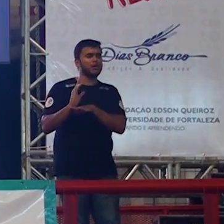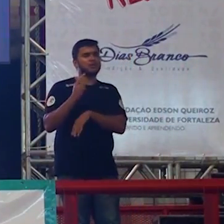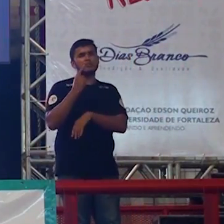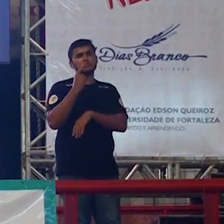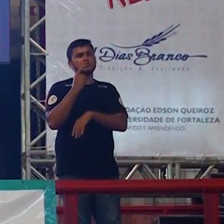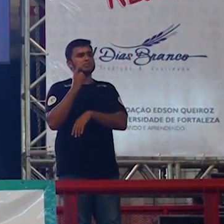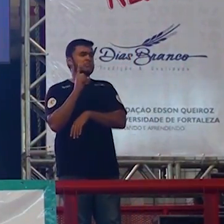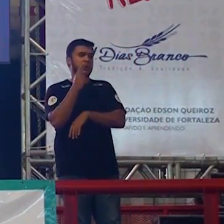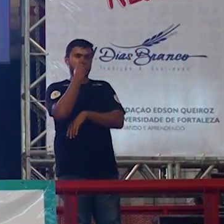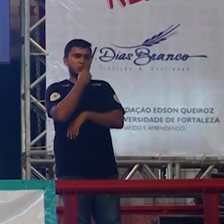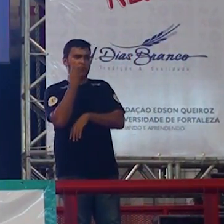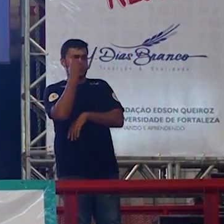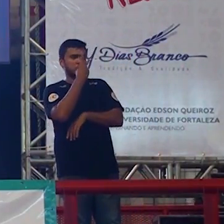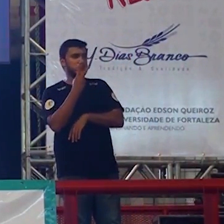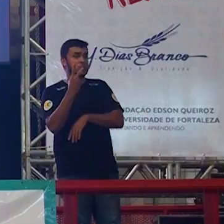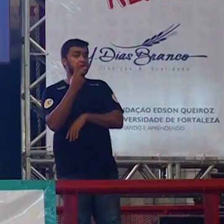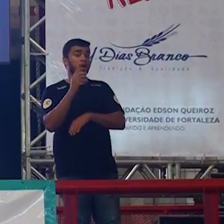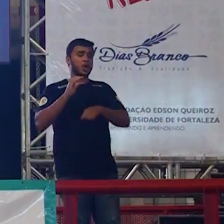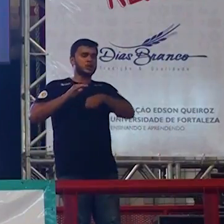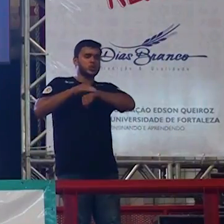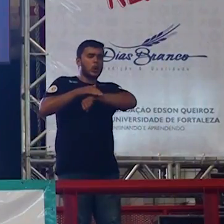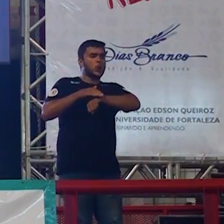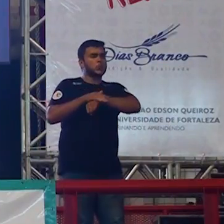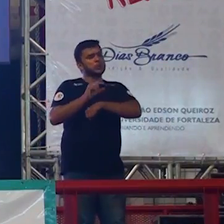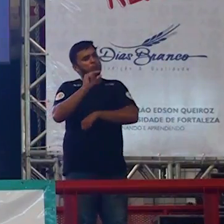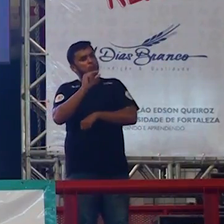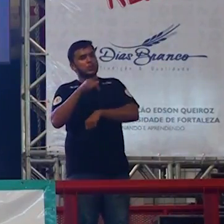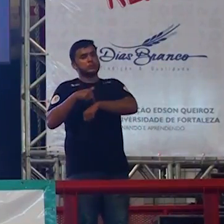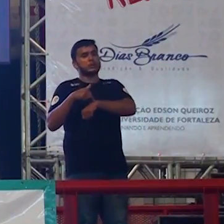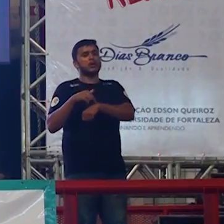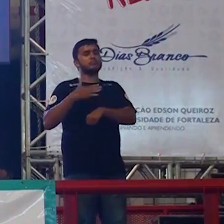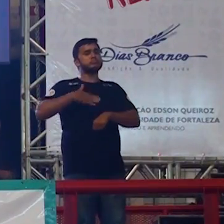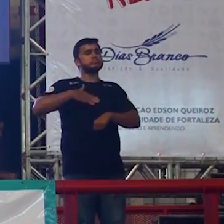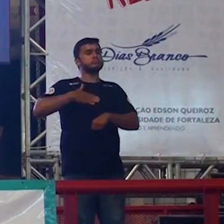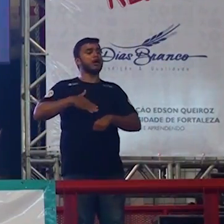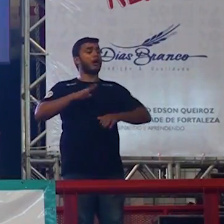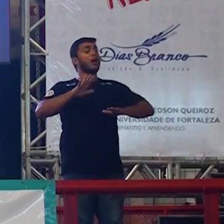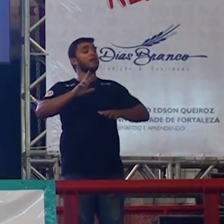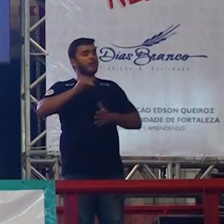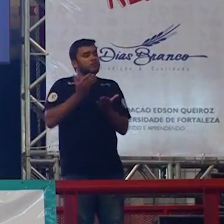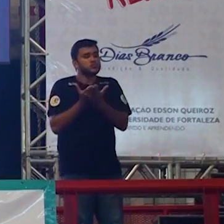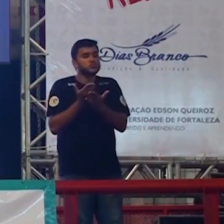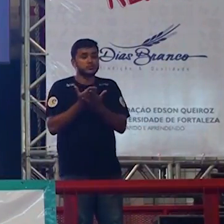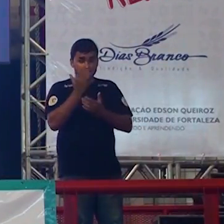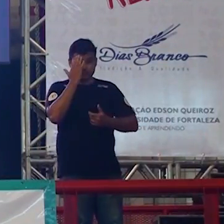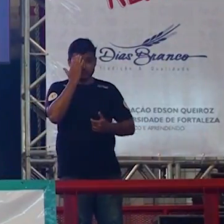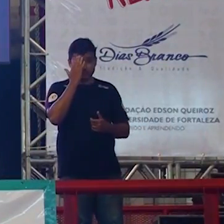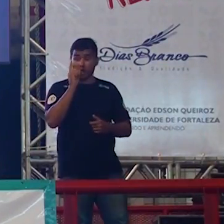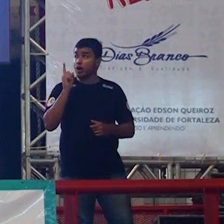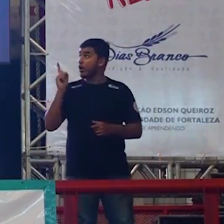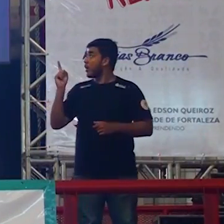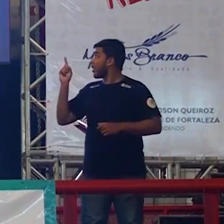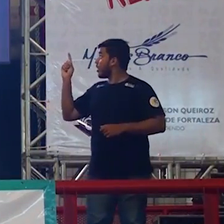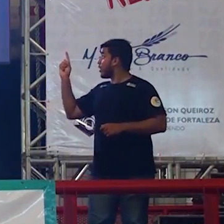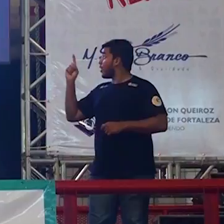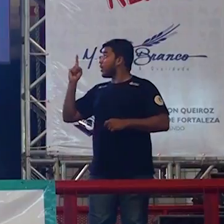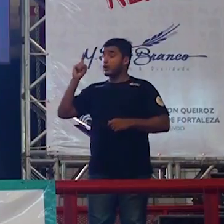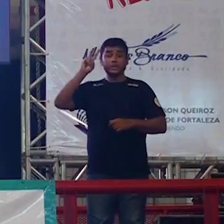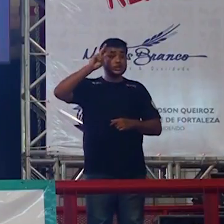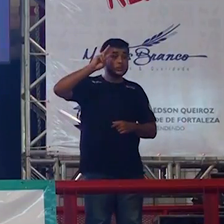tarde, um pouquinho à noite. Cada quadradinho desse aí é 1h30 ou então 2 horas de